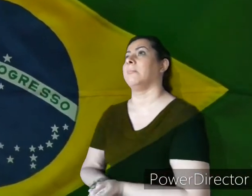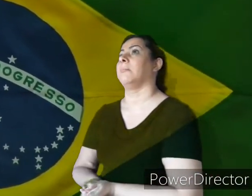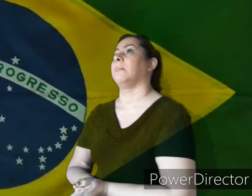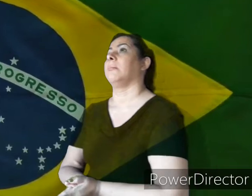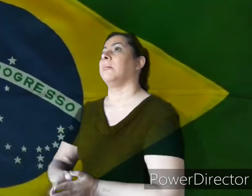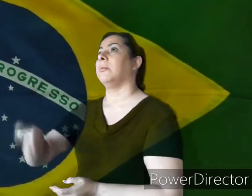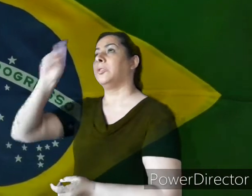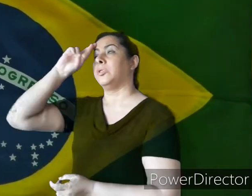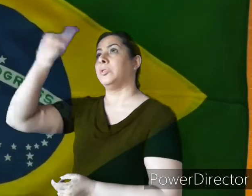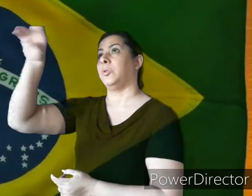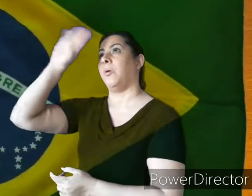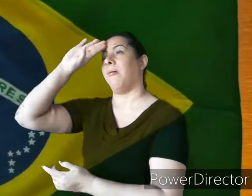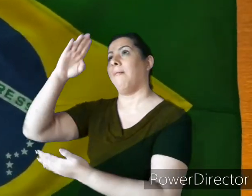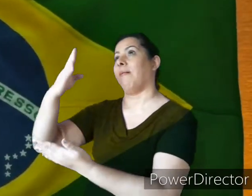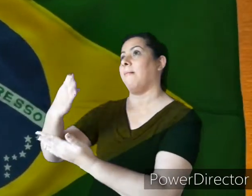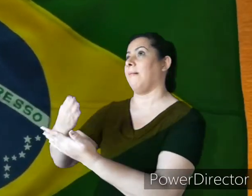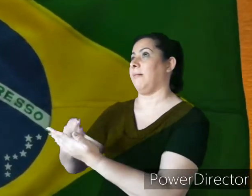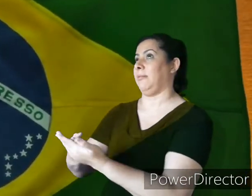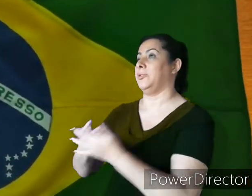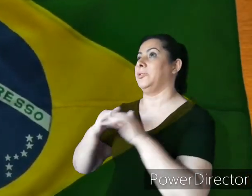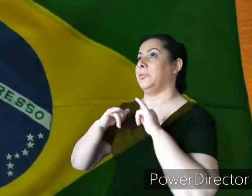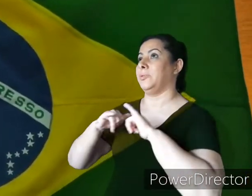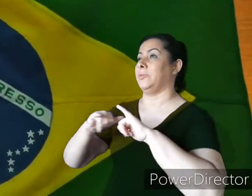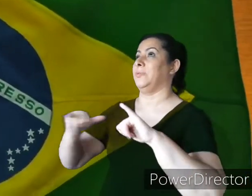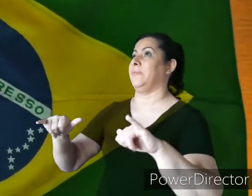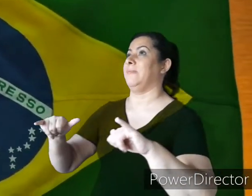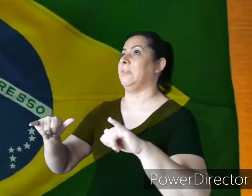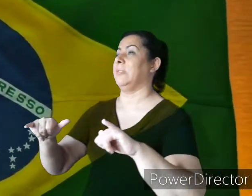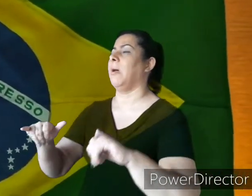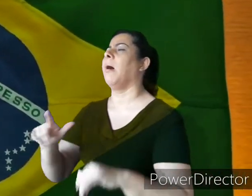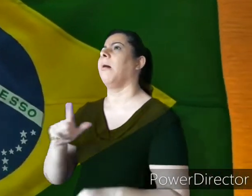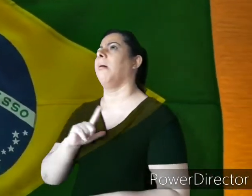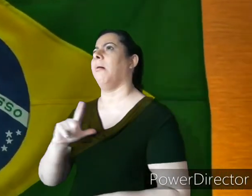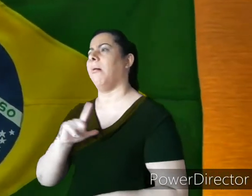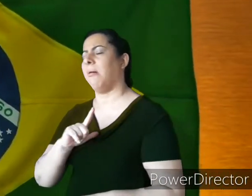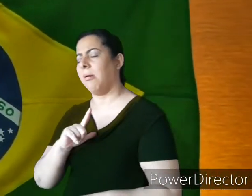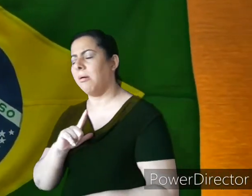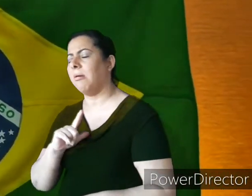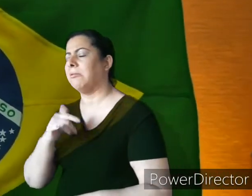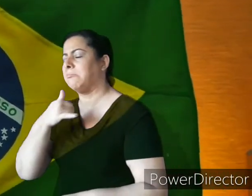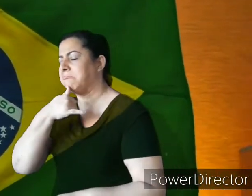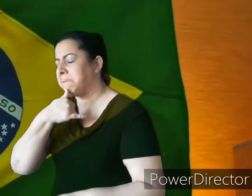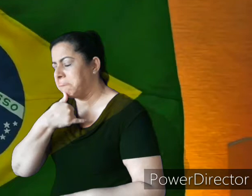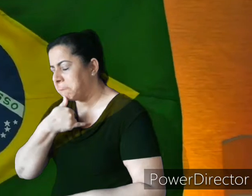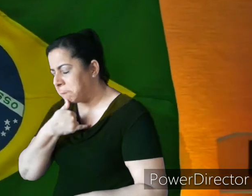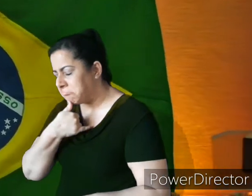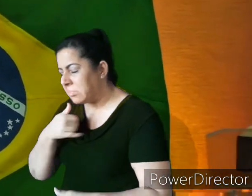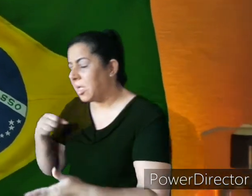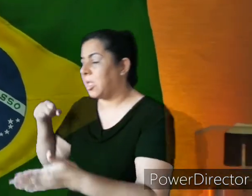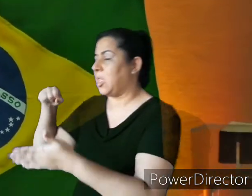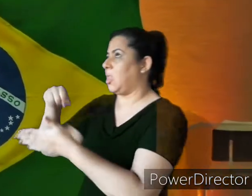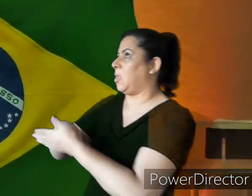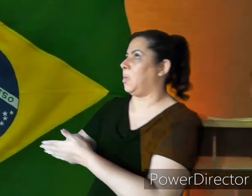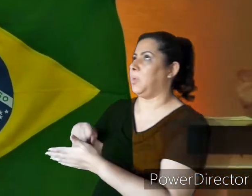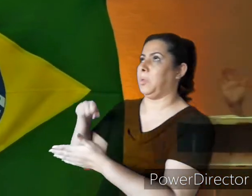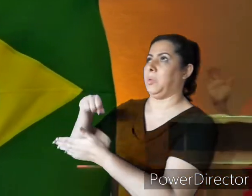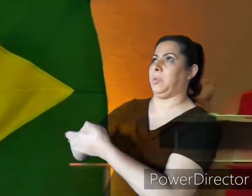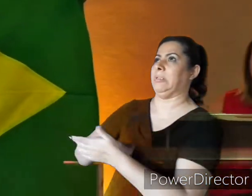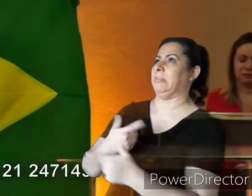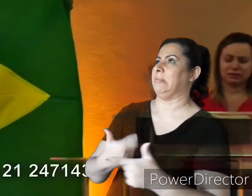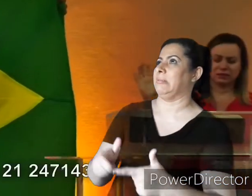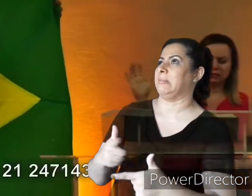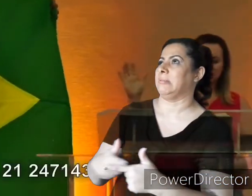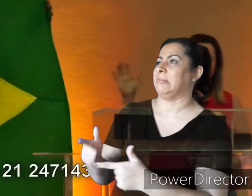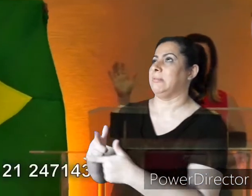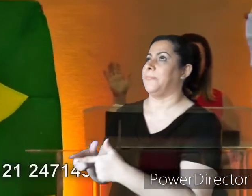tem sido, ó Deus, de algum proveito para os lares, porque os lares estão mais unidos, Teu povo está Te buscando mais